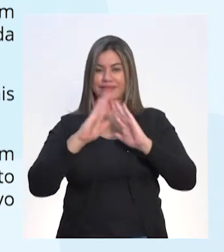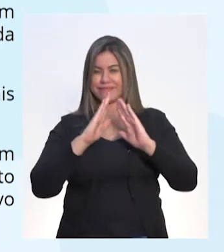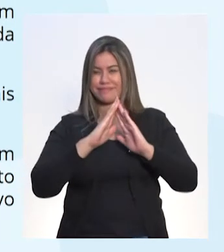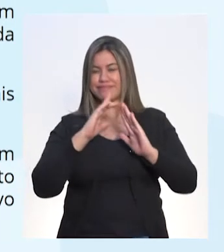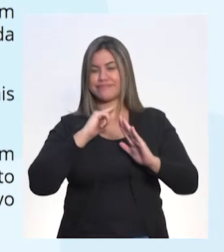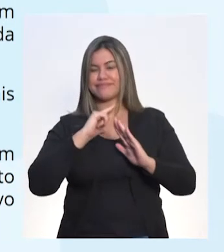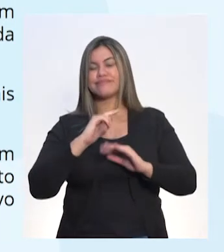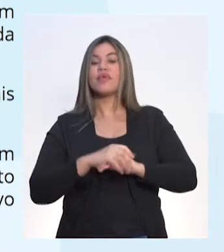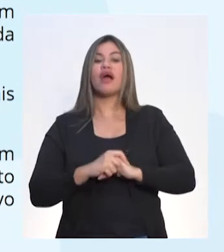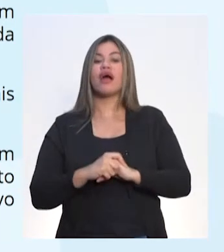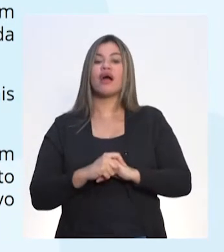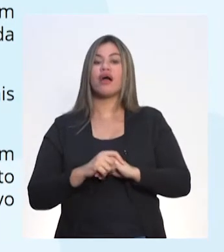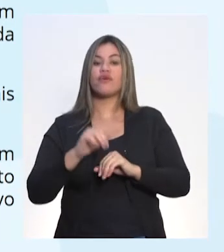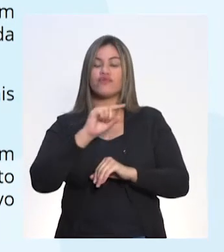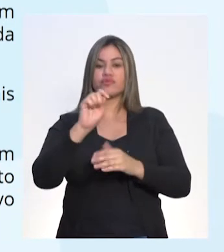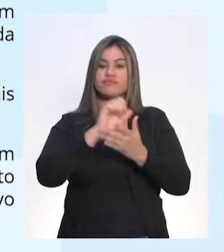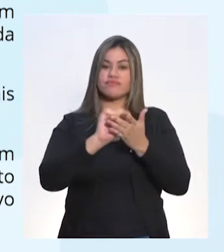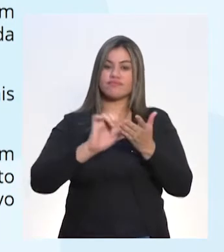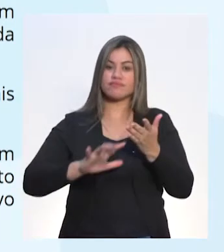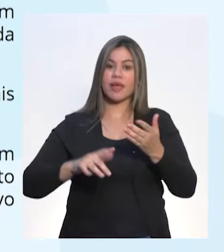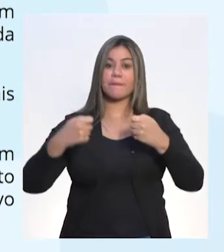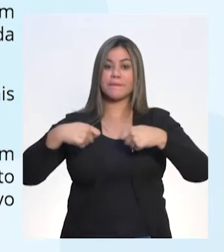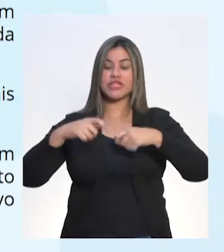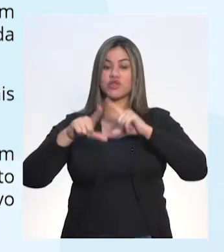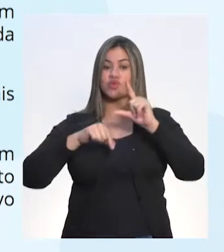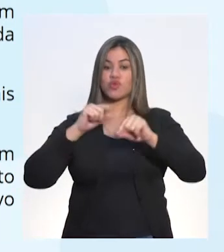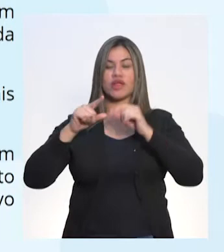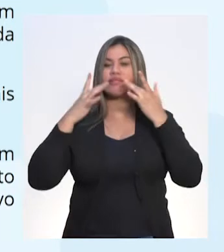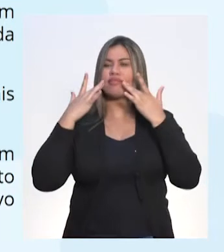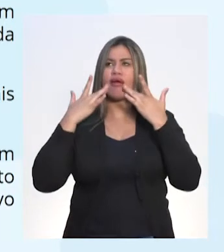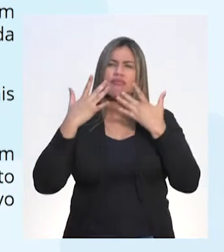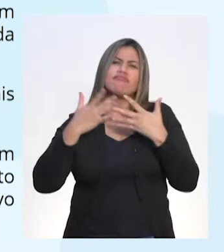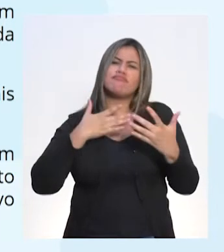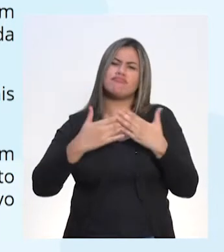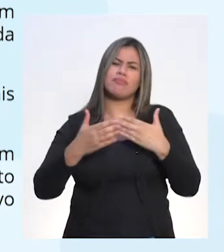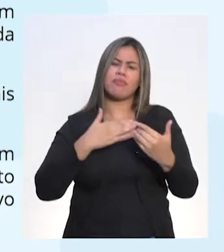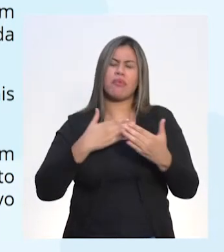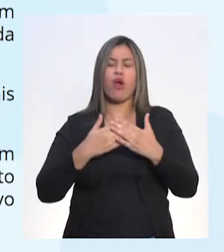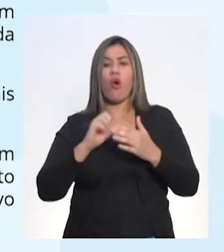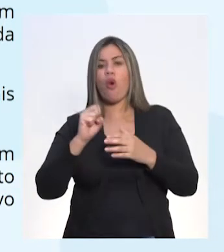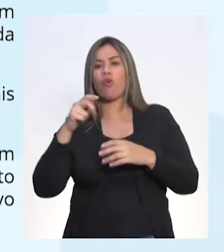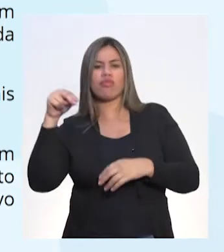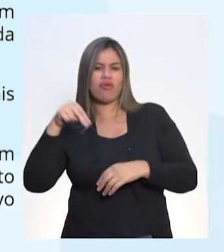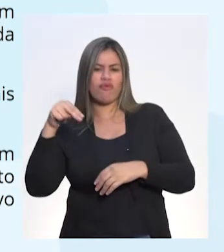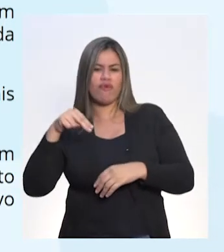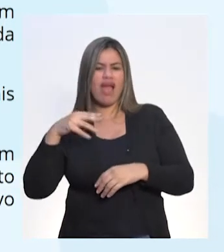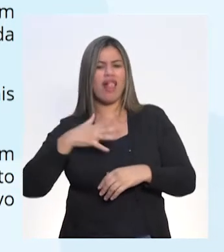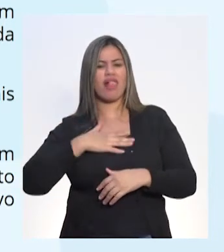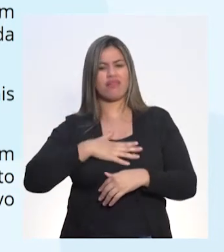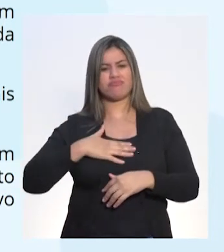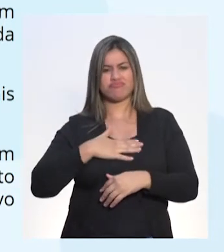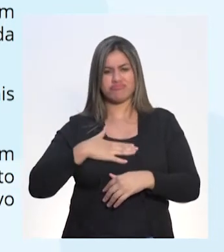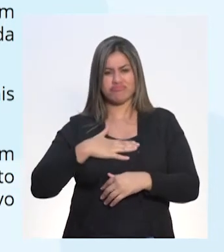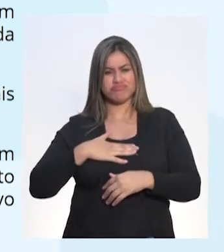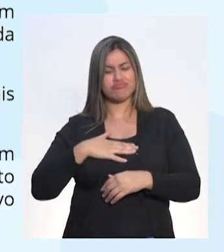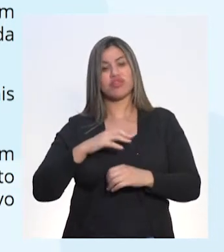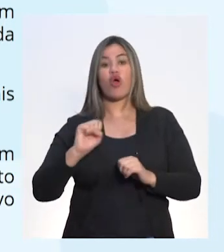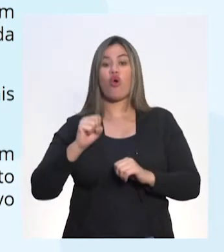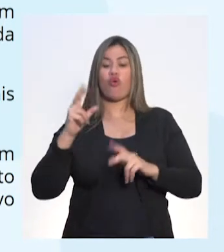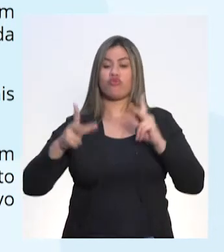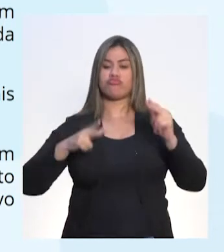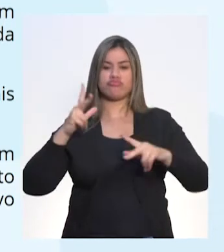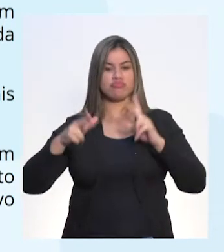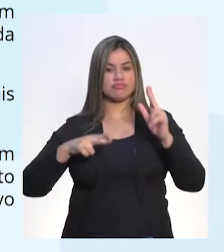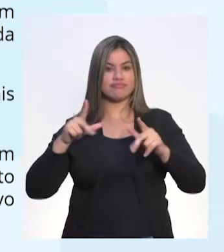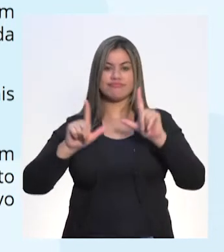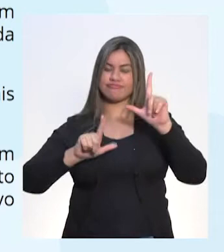tá? Para essa atividade, vocês escolher uma peça teatral qualquer, ou um capítulo de novela que você lembra, uma série de TV que você